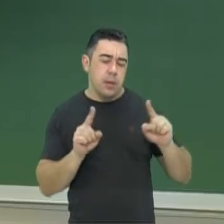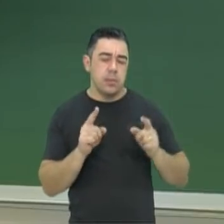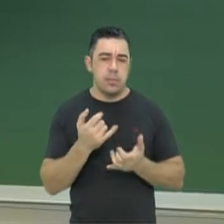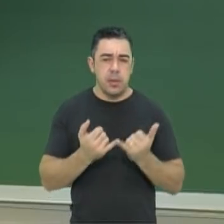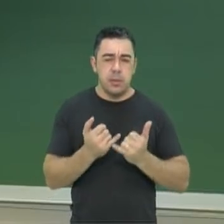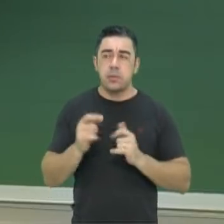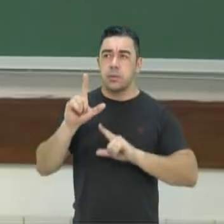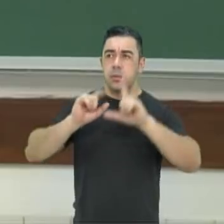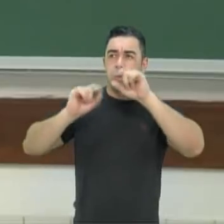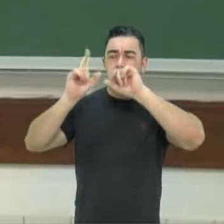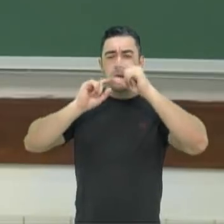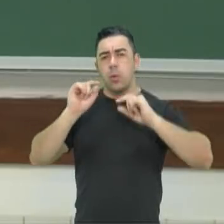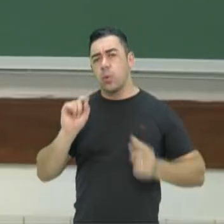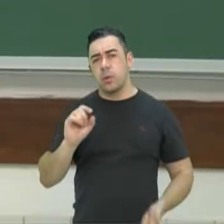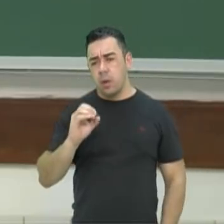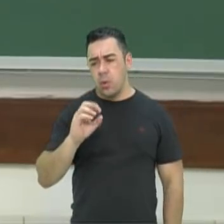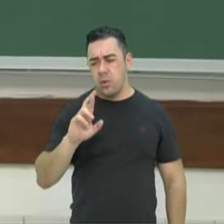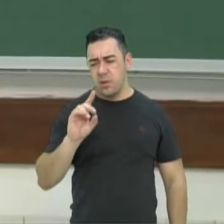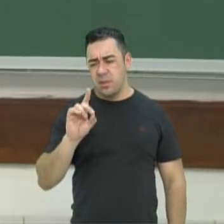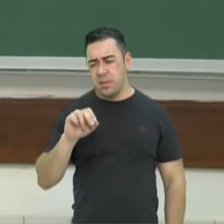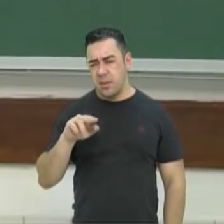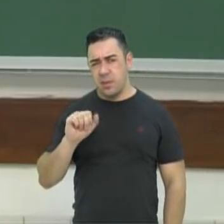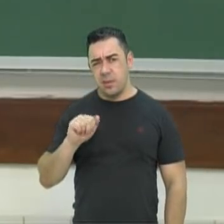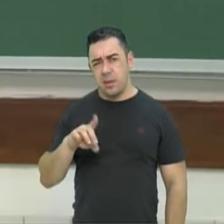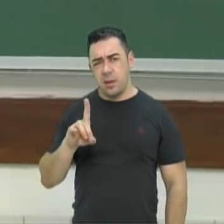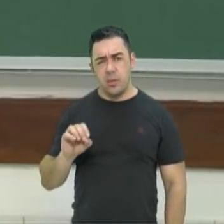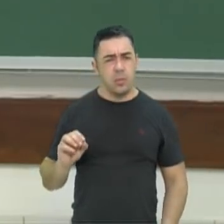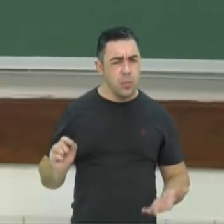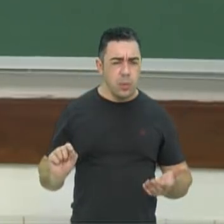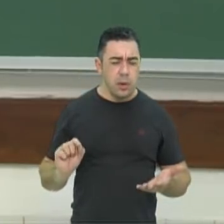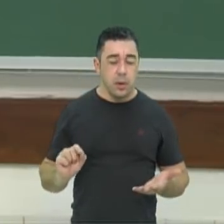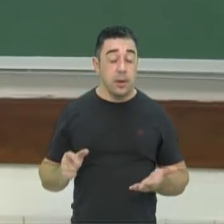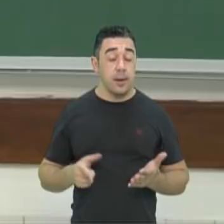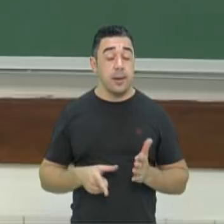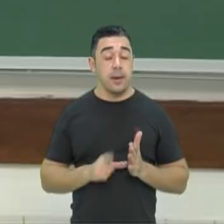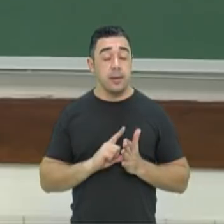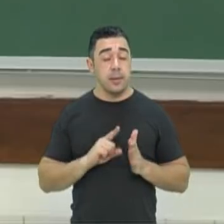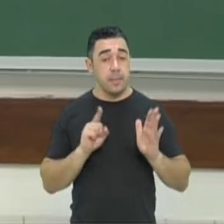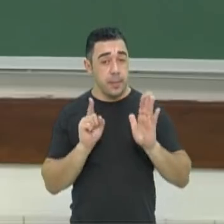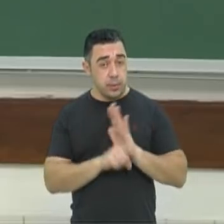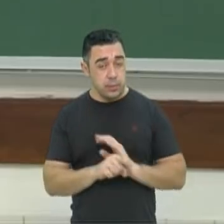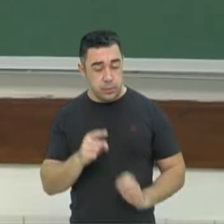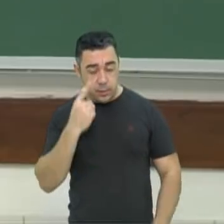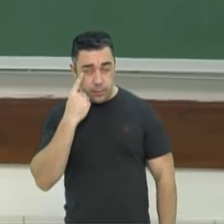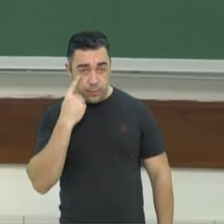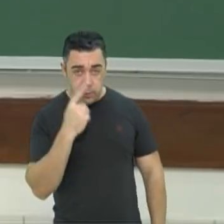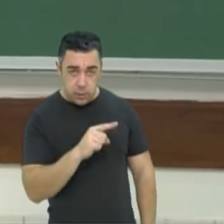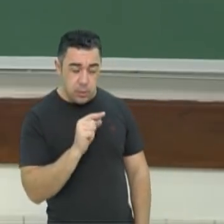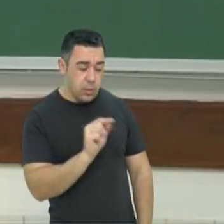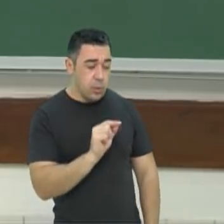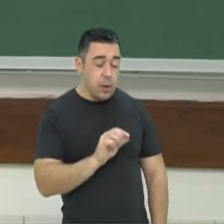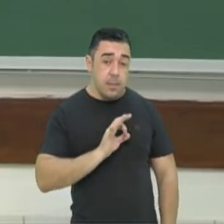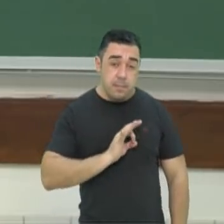que ser ordenado, professor? Não estou entendendo nada. Na questão anterior, nós vimos que, para o padre Antônio Vieira,